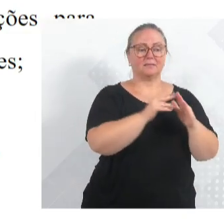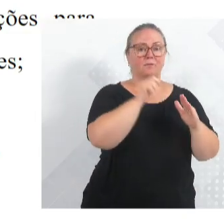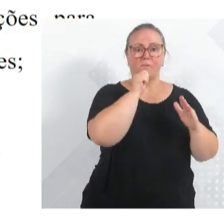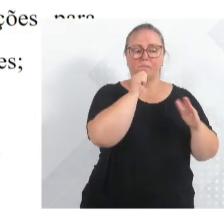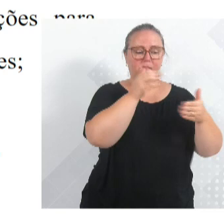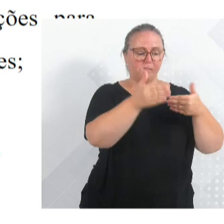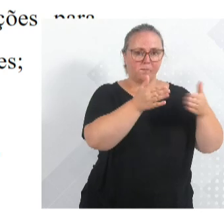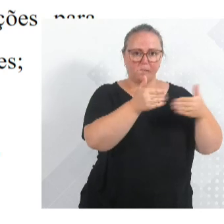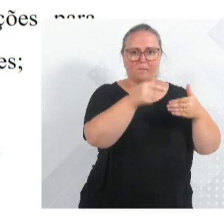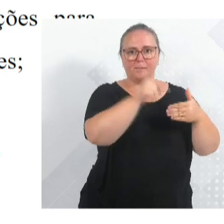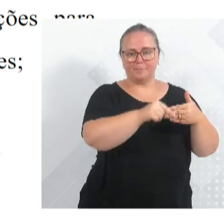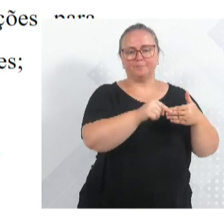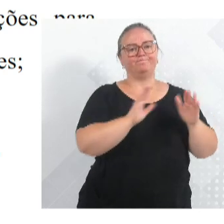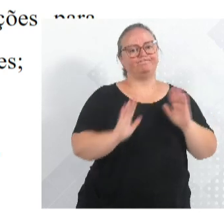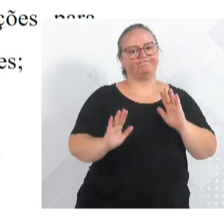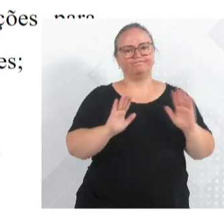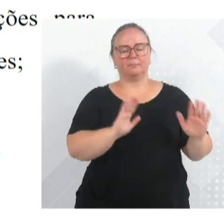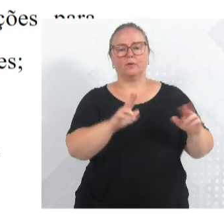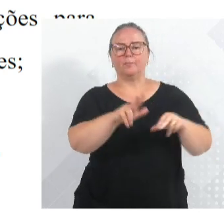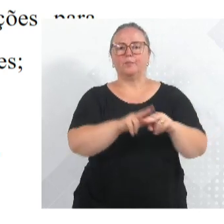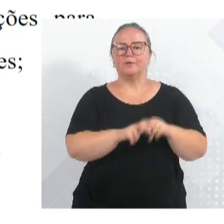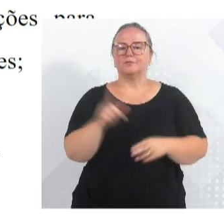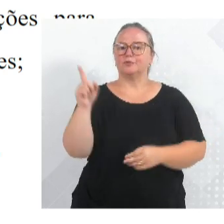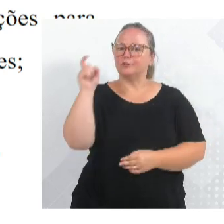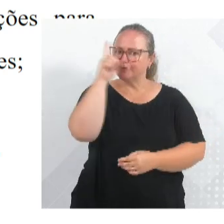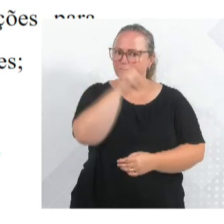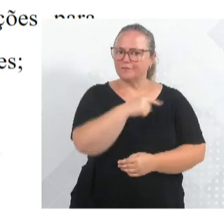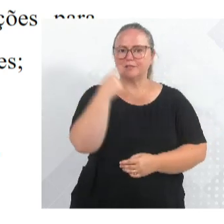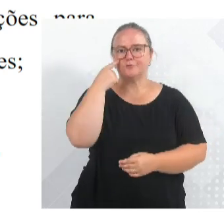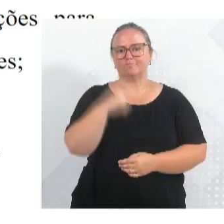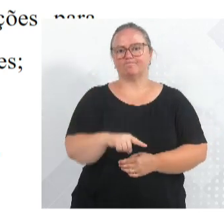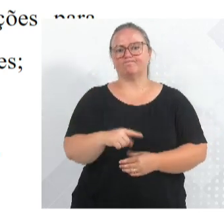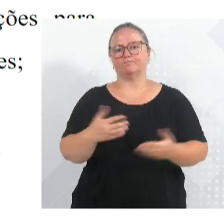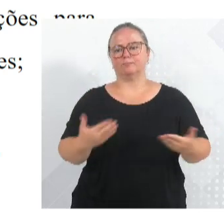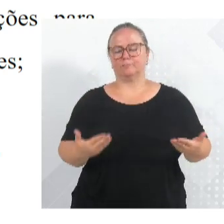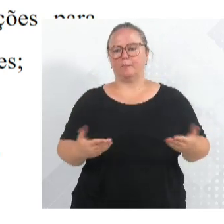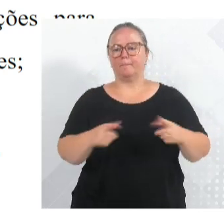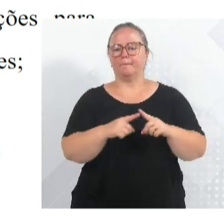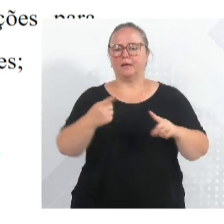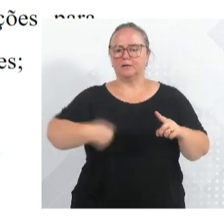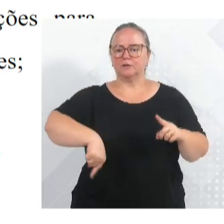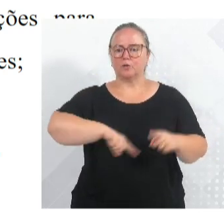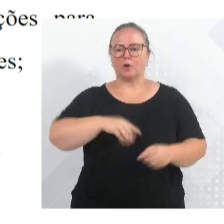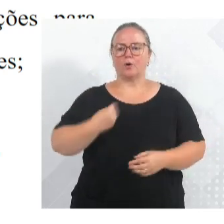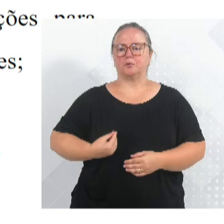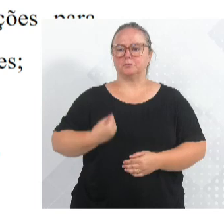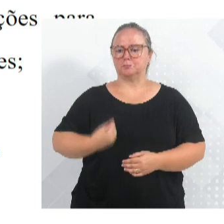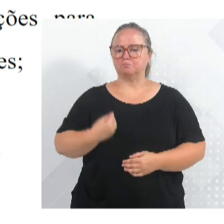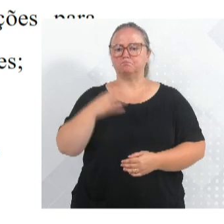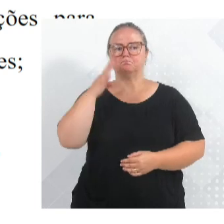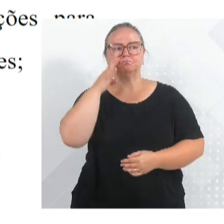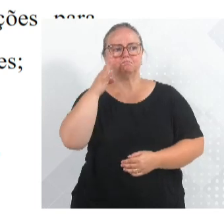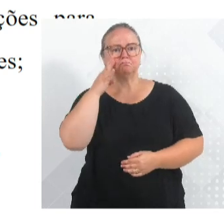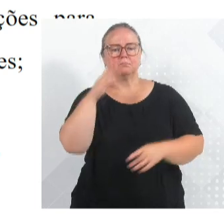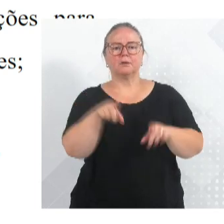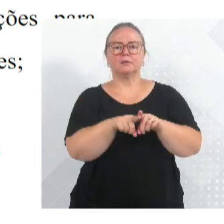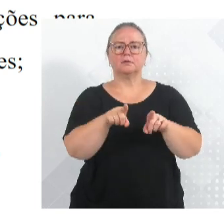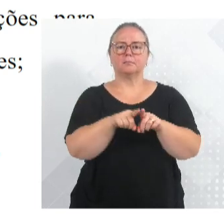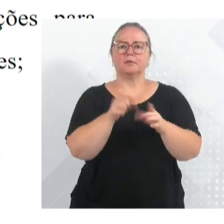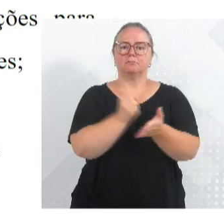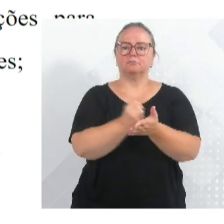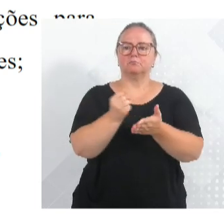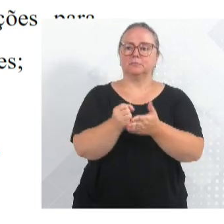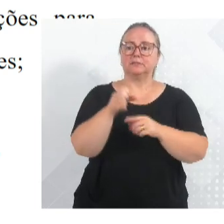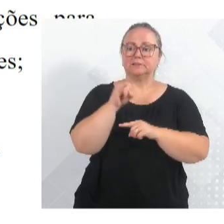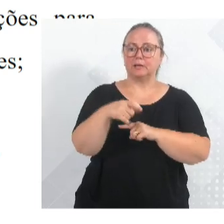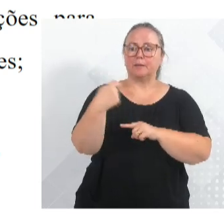seria bastante complexo, mas a gente está aqui para ouvir e, quem sabe, fazer contratações necessárias